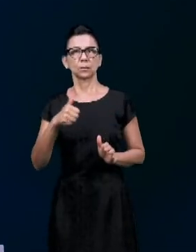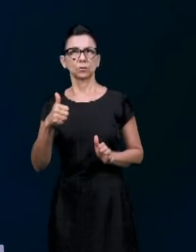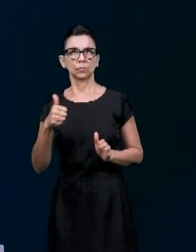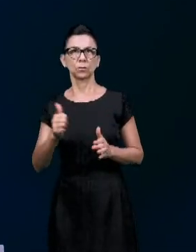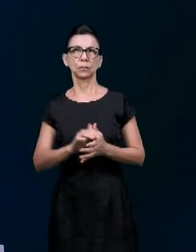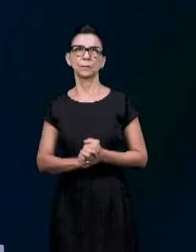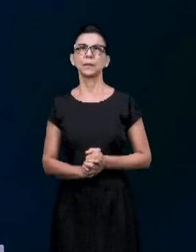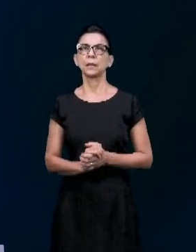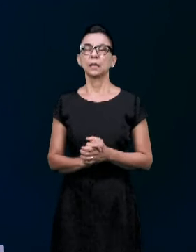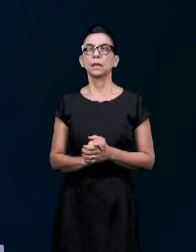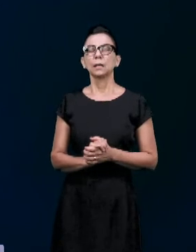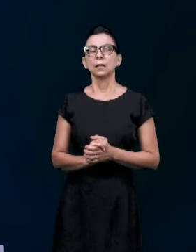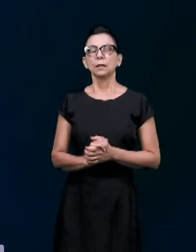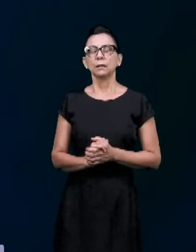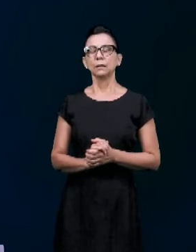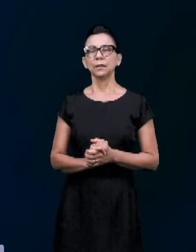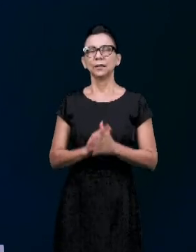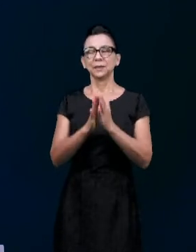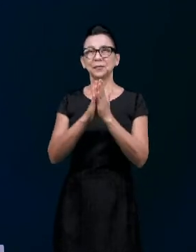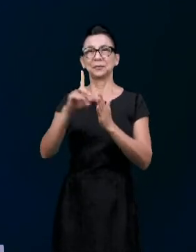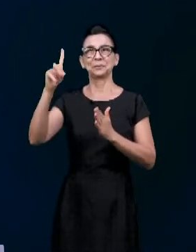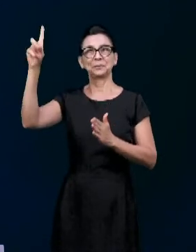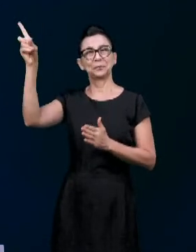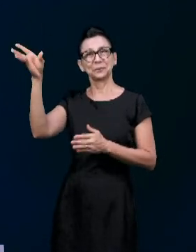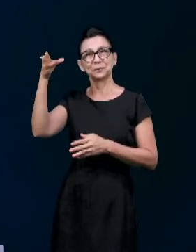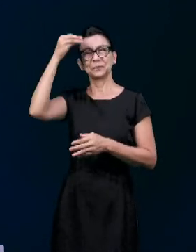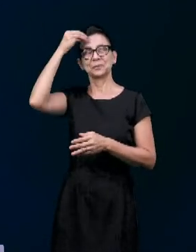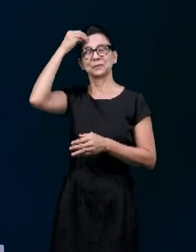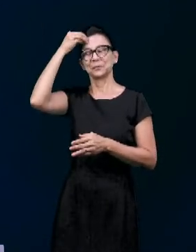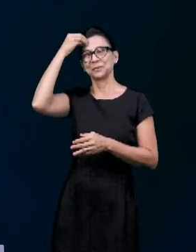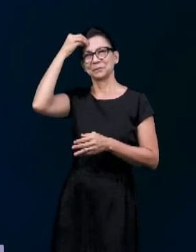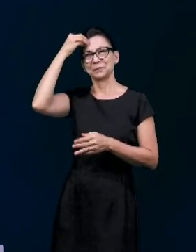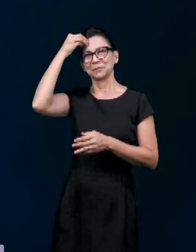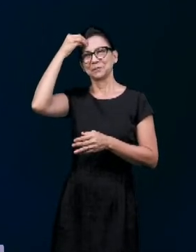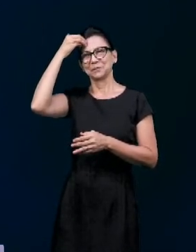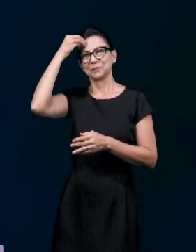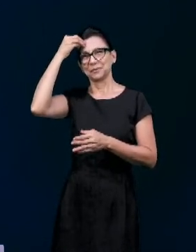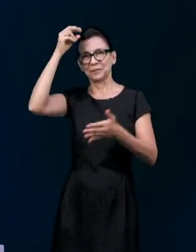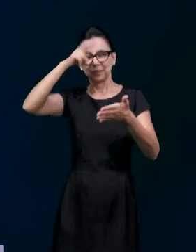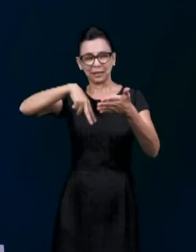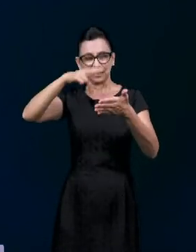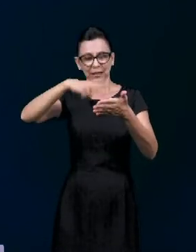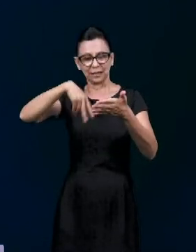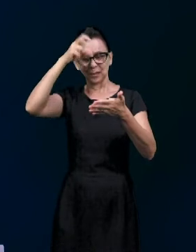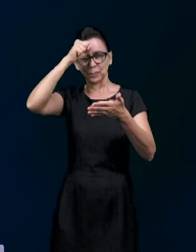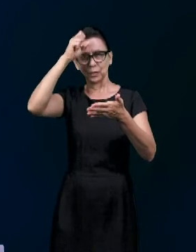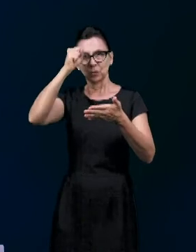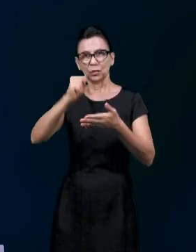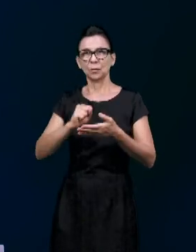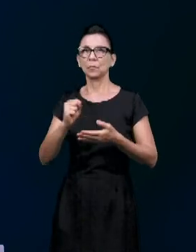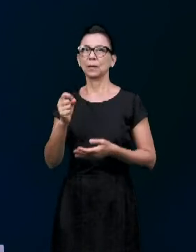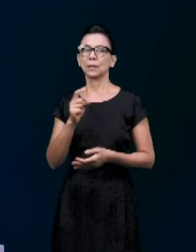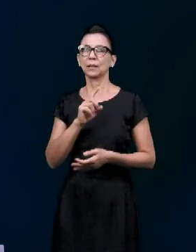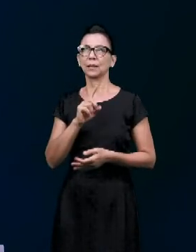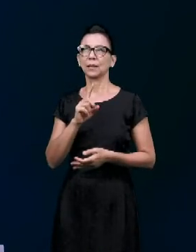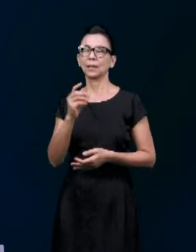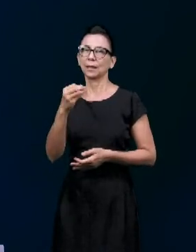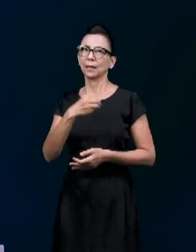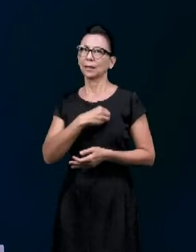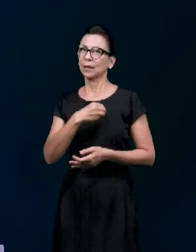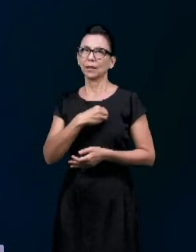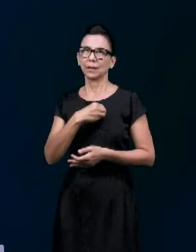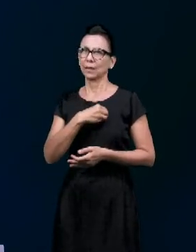não pecar contra ti. E a letra D, ele comprou o campo com com o recurso da renúncia